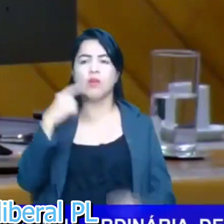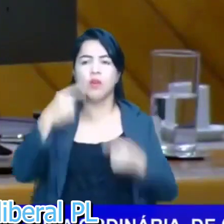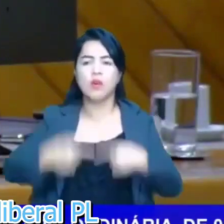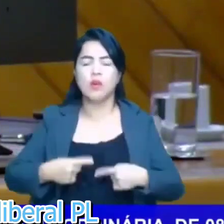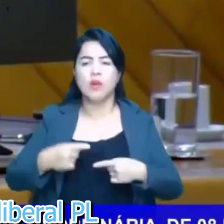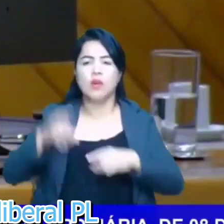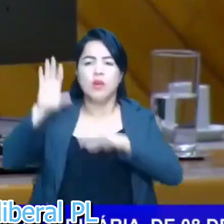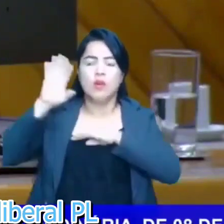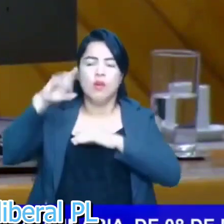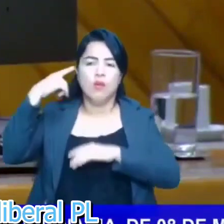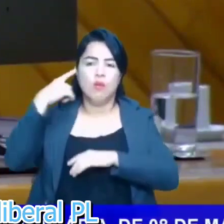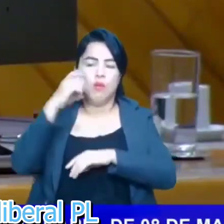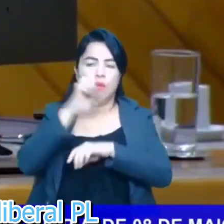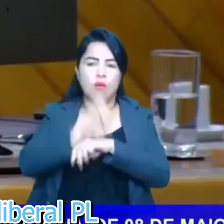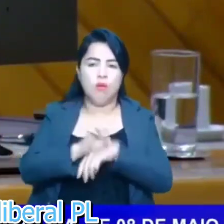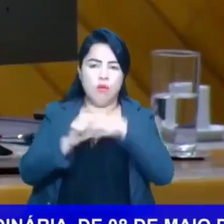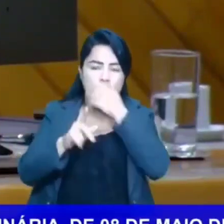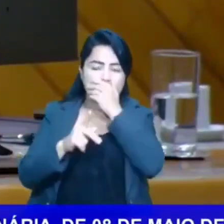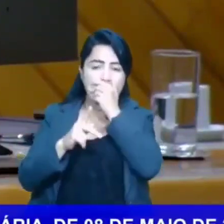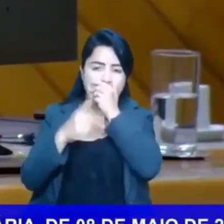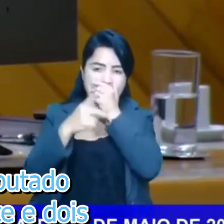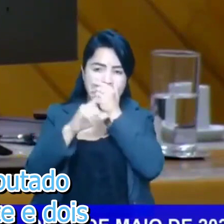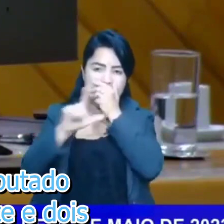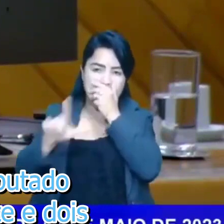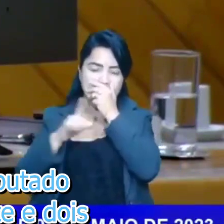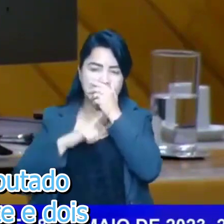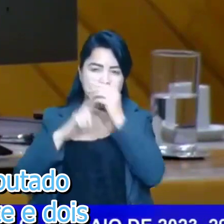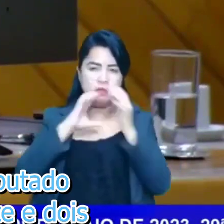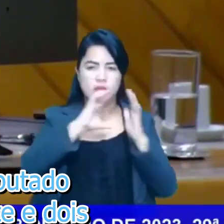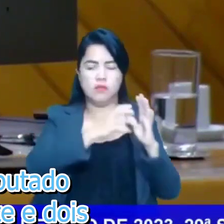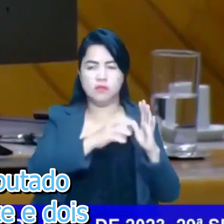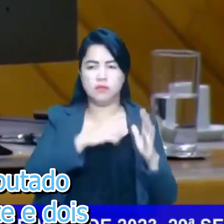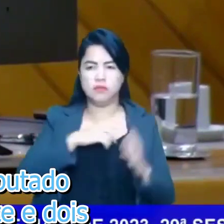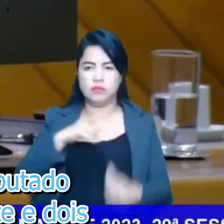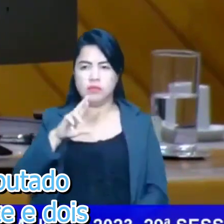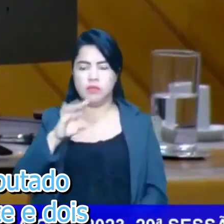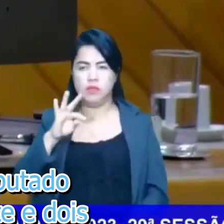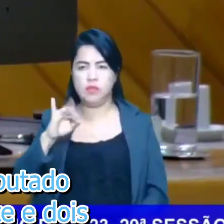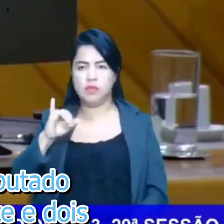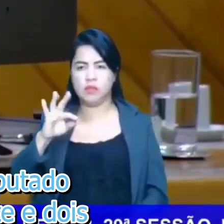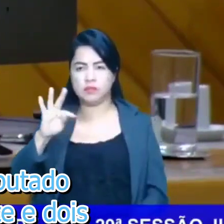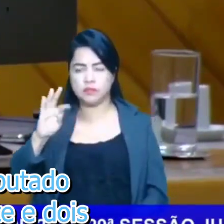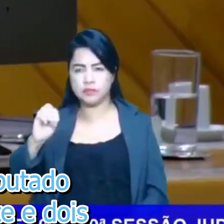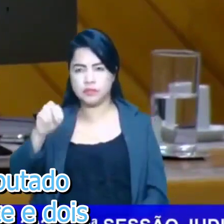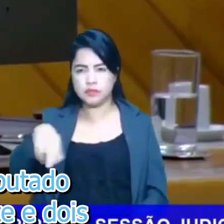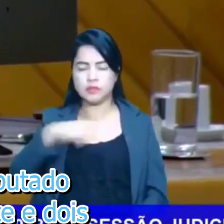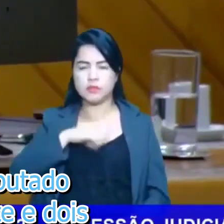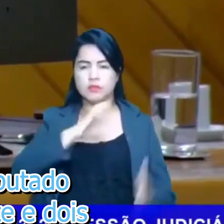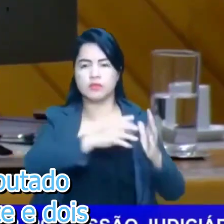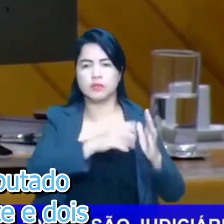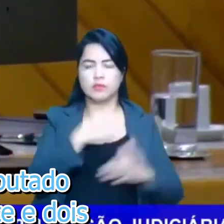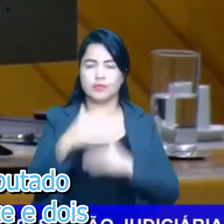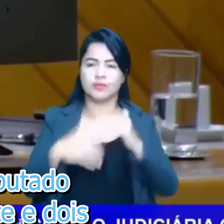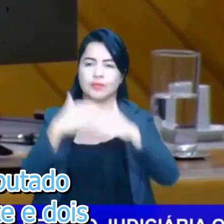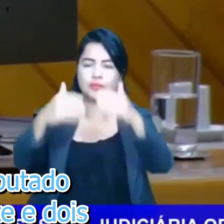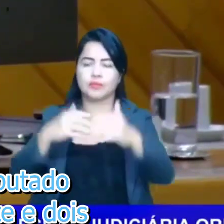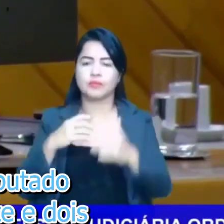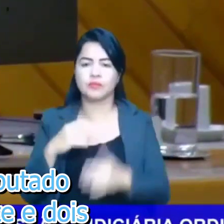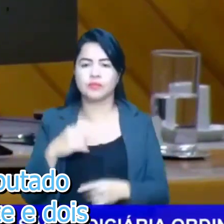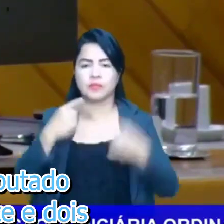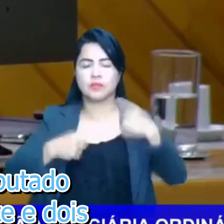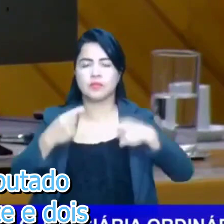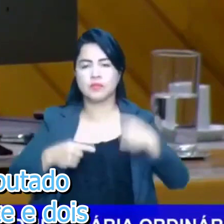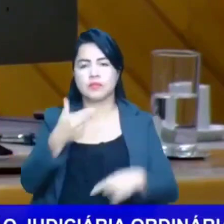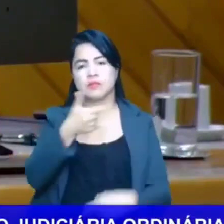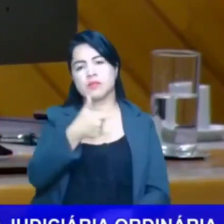estadual pelo Partido Liberal PL, e Rildo Gomes de Oliveira, que concorreu ao cargo de deputado estadual pelo Progressistas nas eleições de